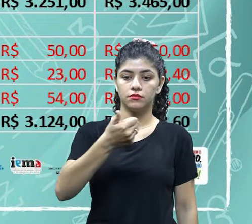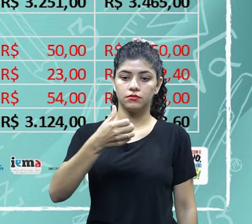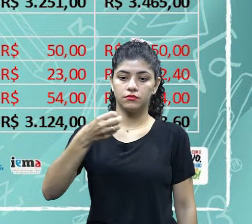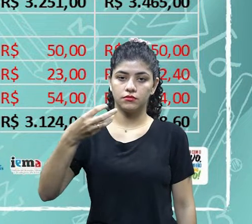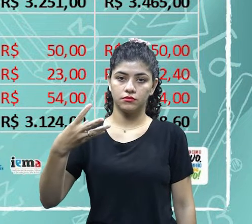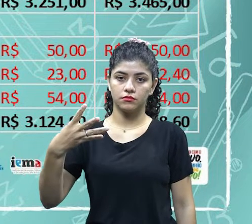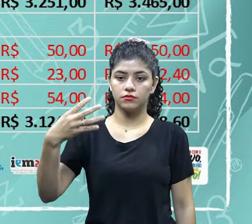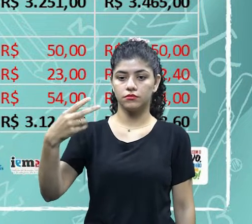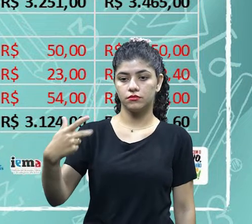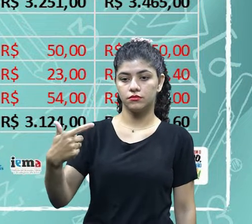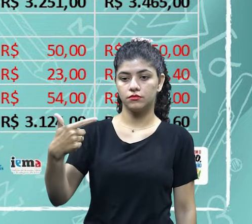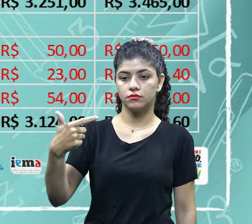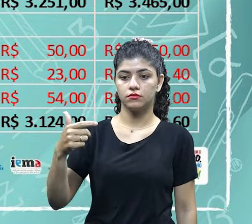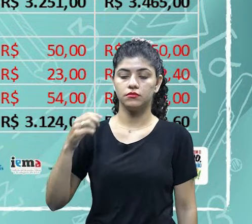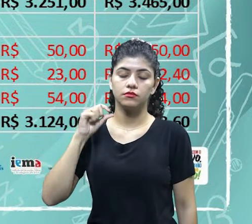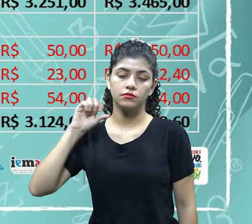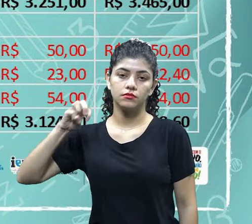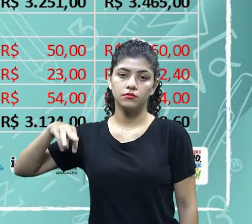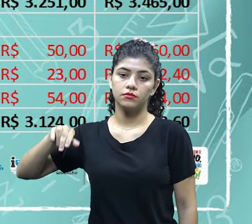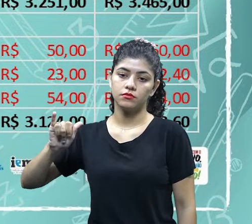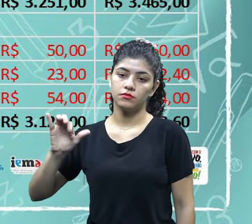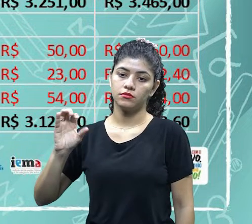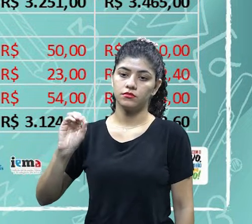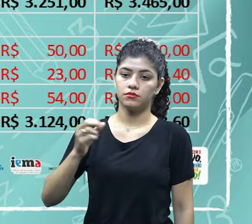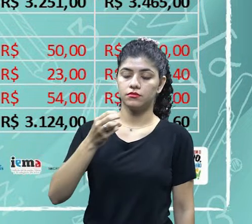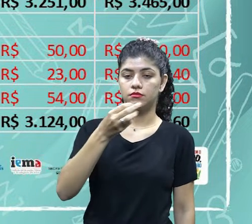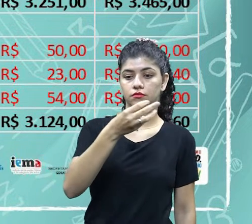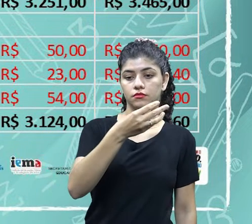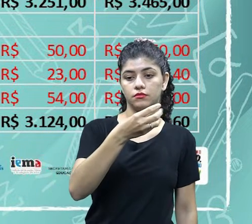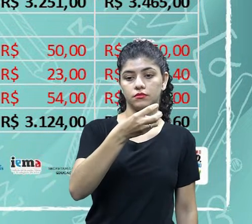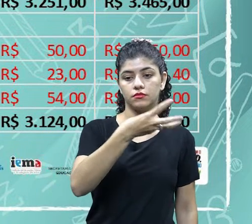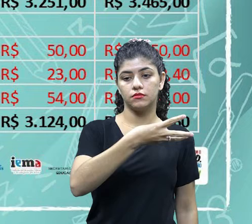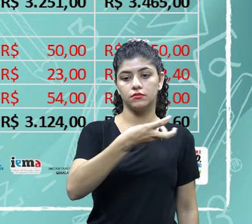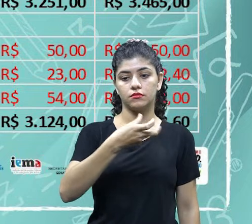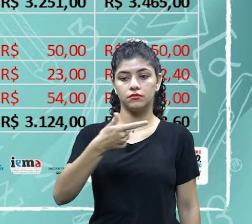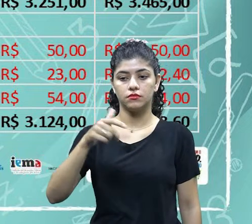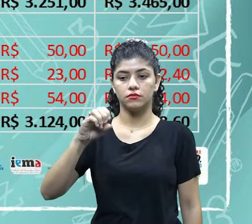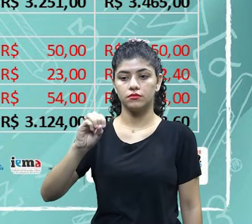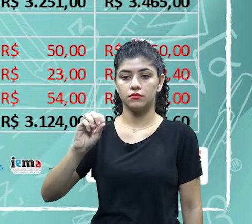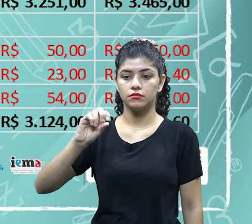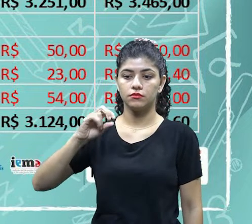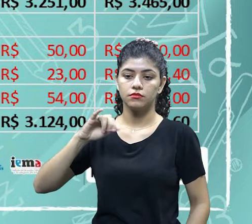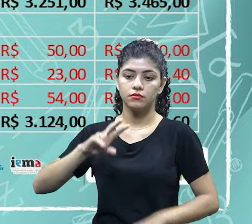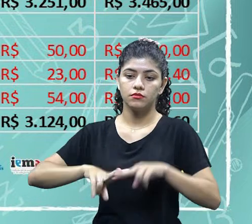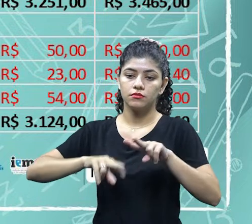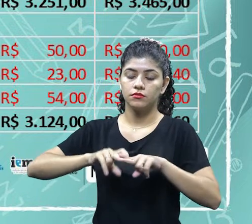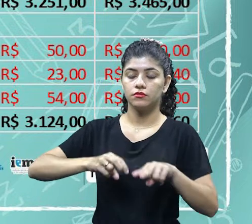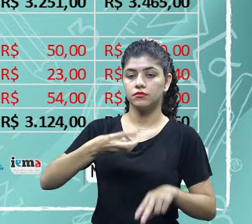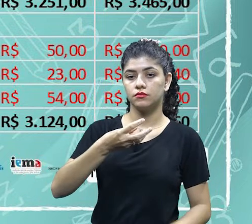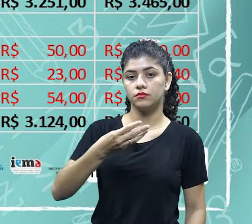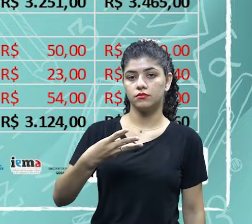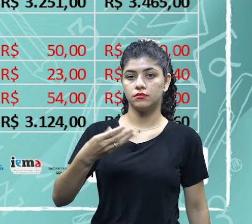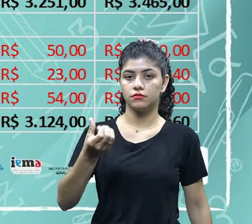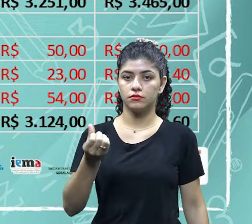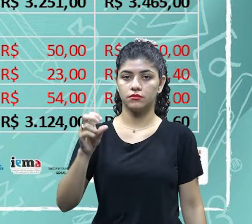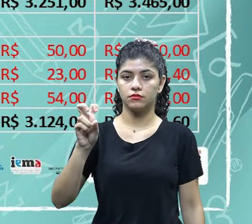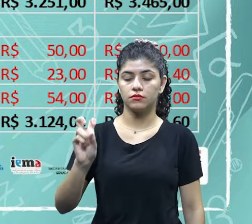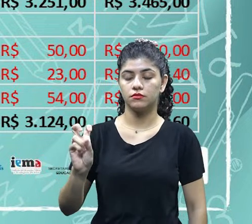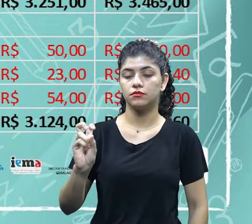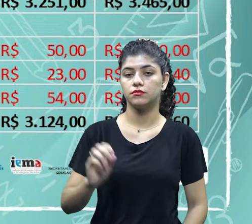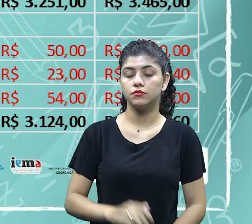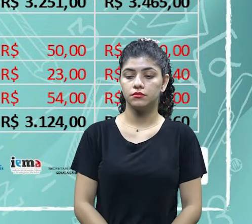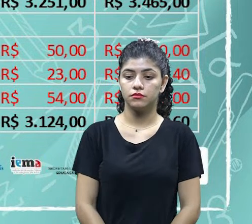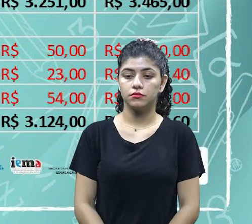abril, 3.142, maio, 3.251 e junho, 3.465. Então, esse foi o